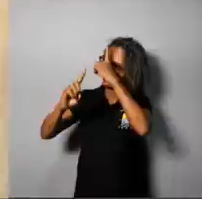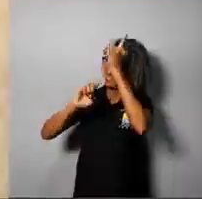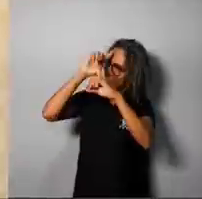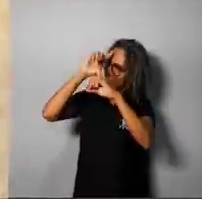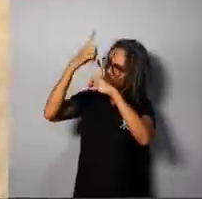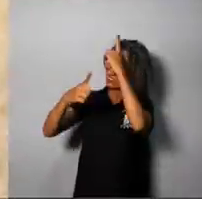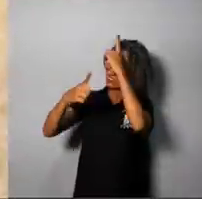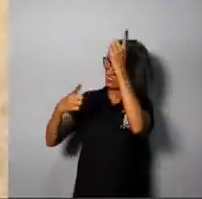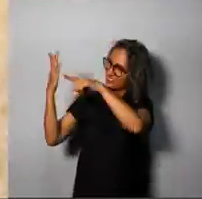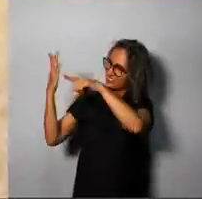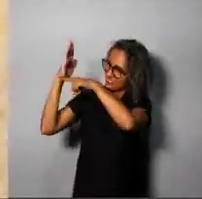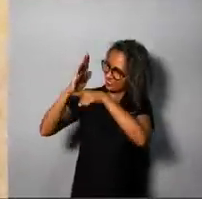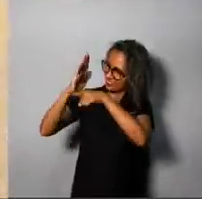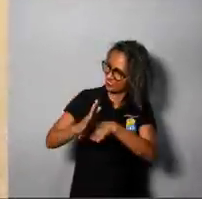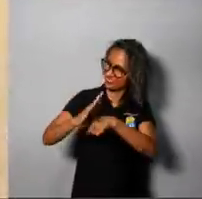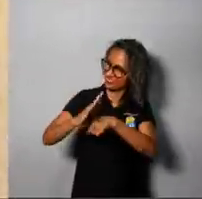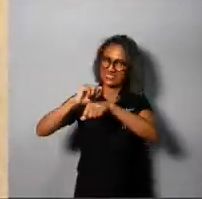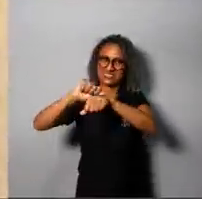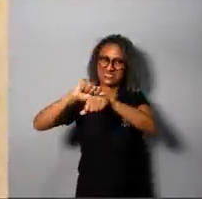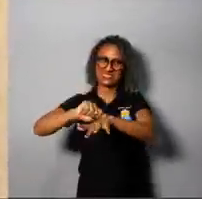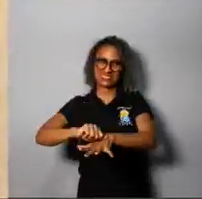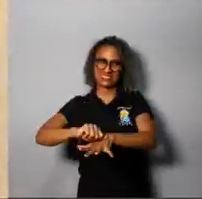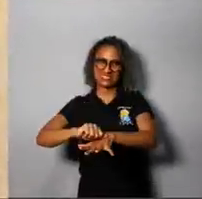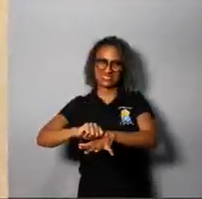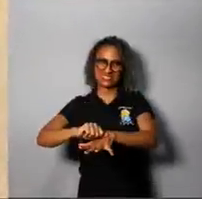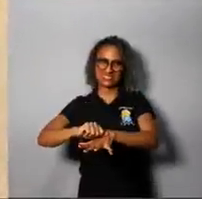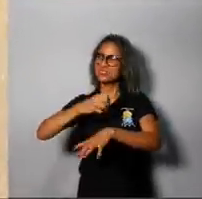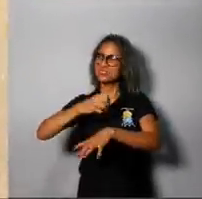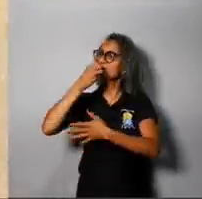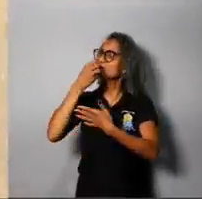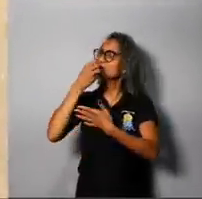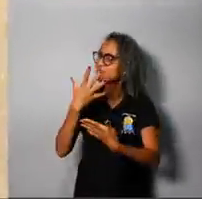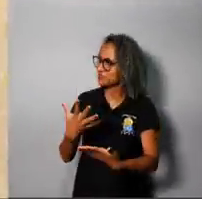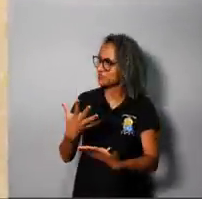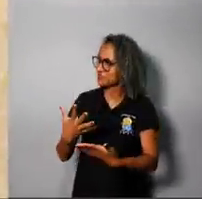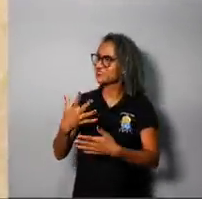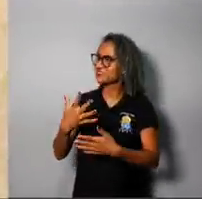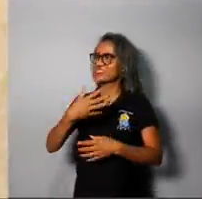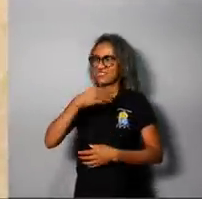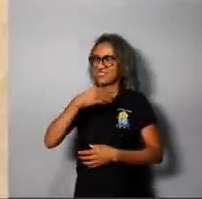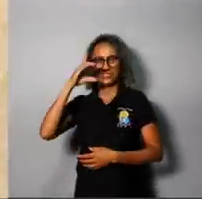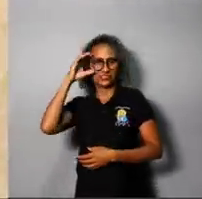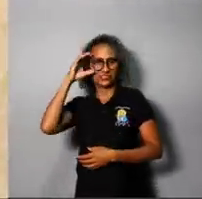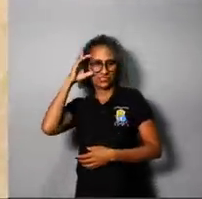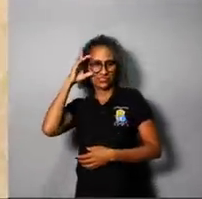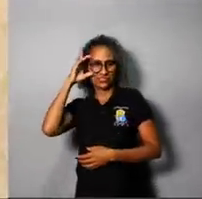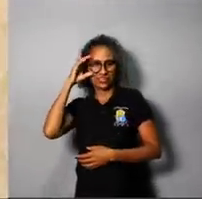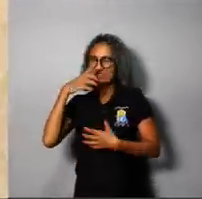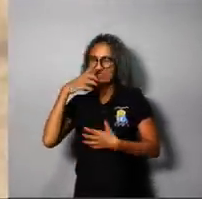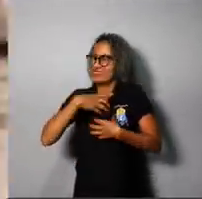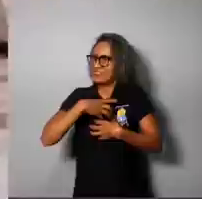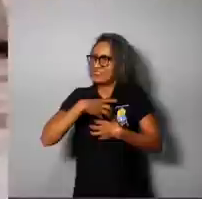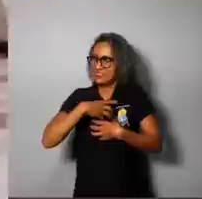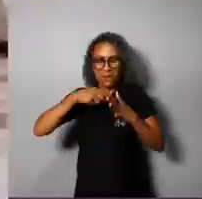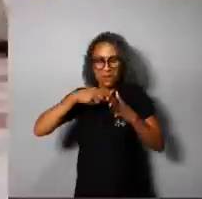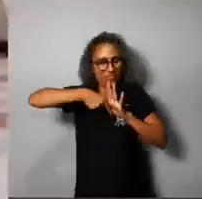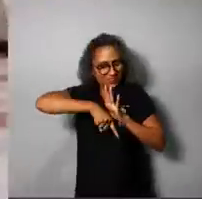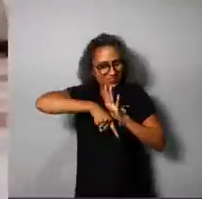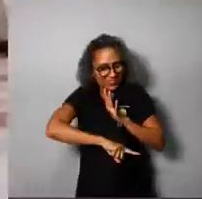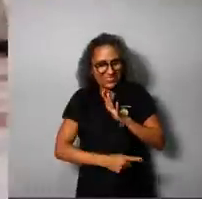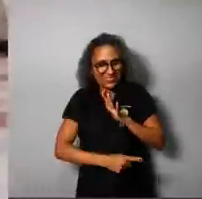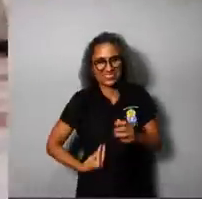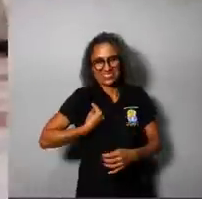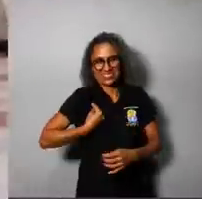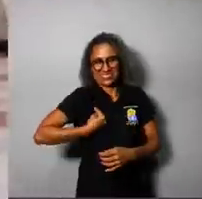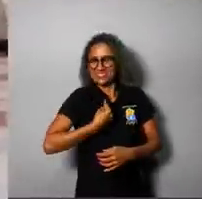deixou não só marcas físicas, mas marcas no mais profundo da vida do povo de Belém. Por